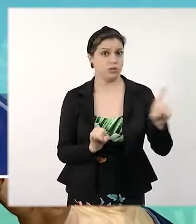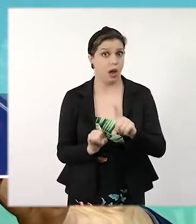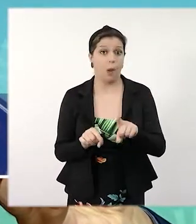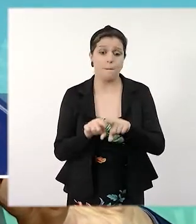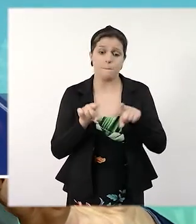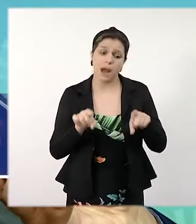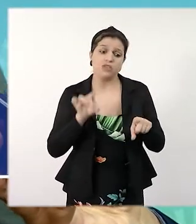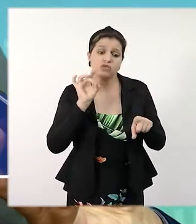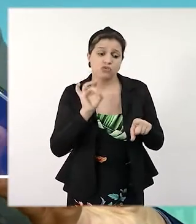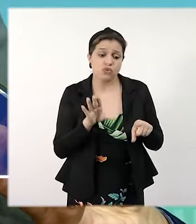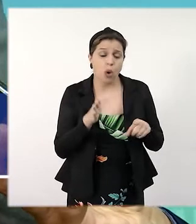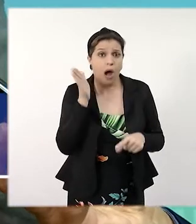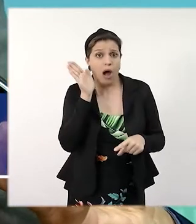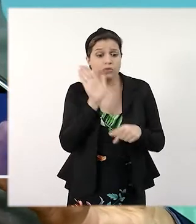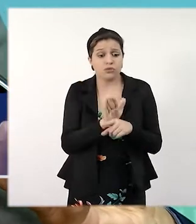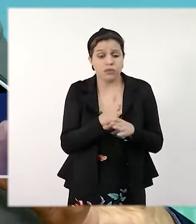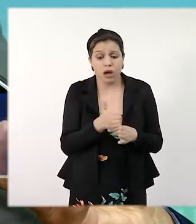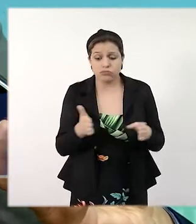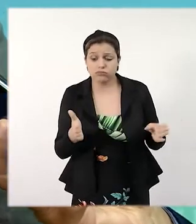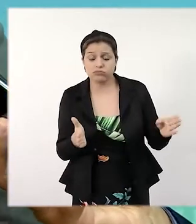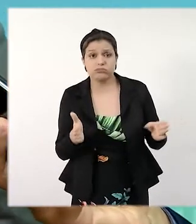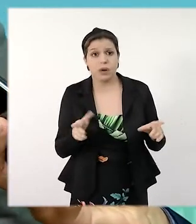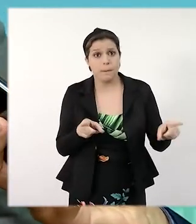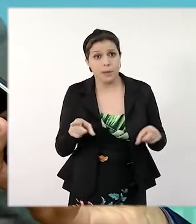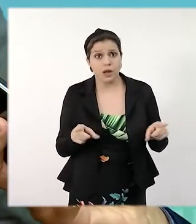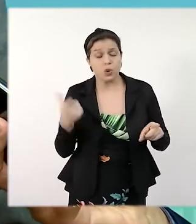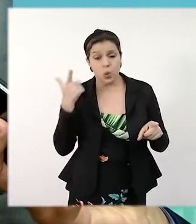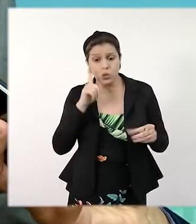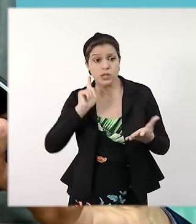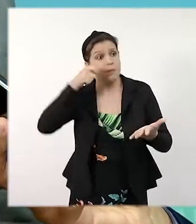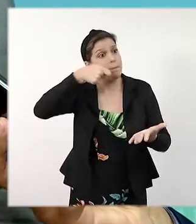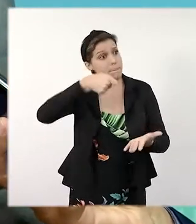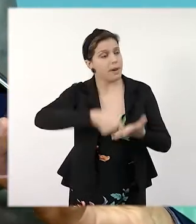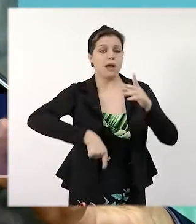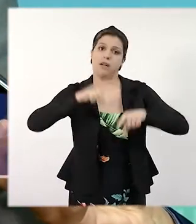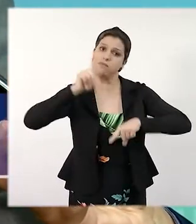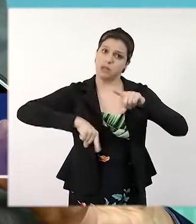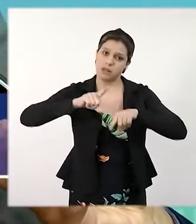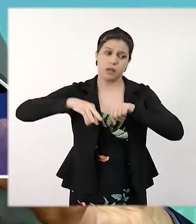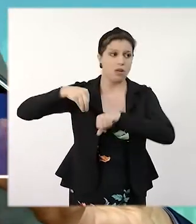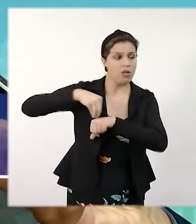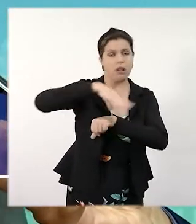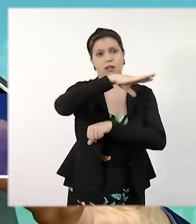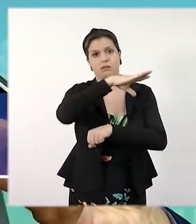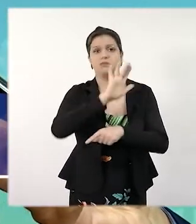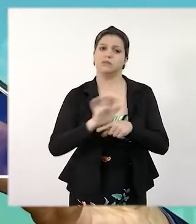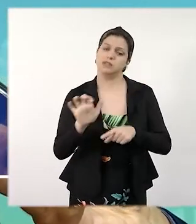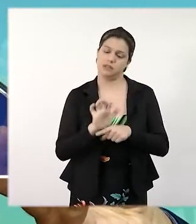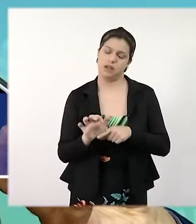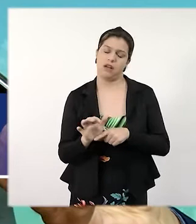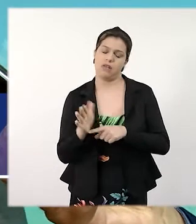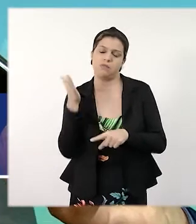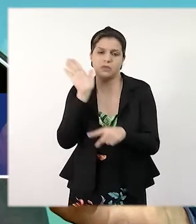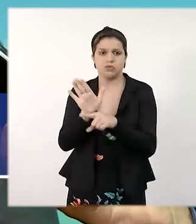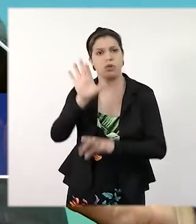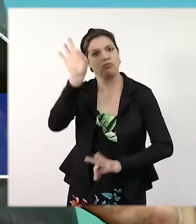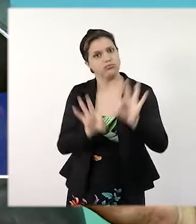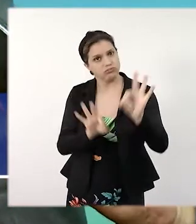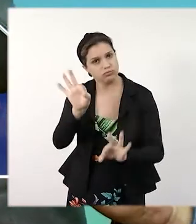comerciante possa pagar essa guia e a mercadoria dele transitar para o interior do nosso Estado. Então é apenas para